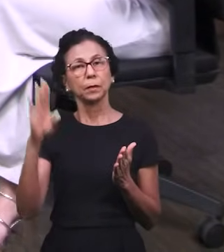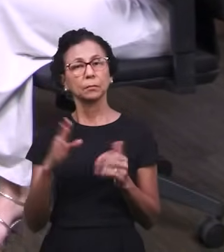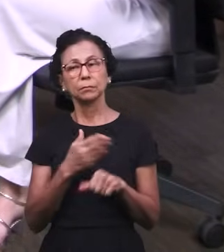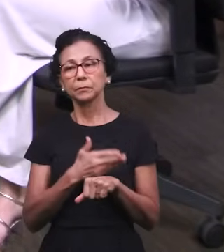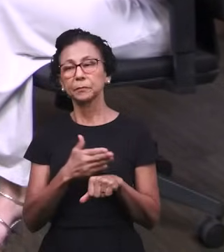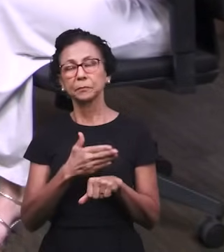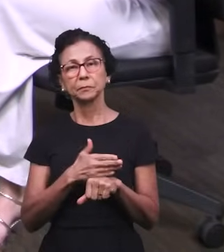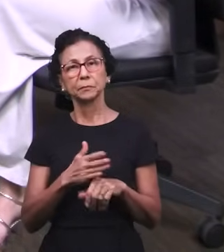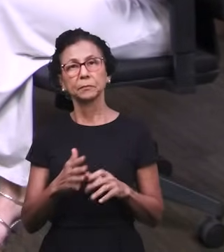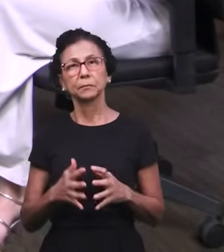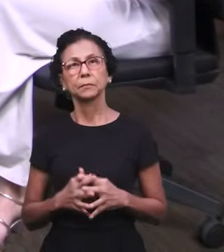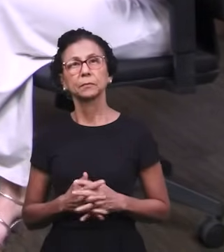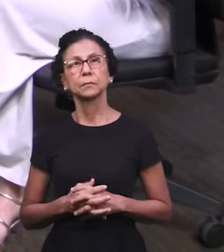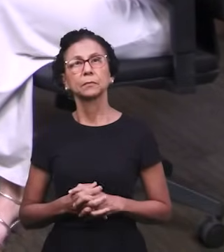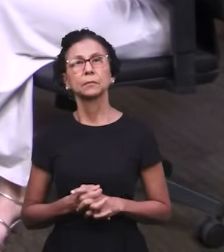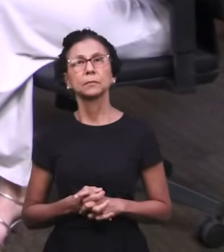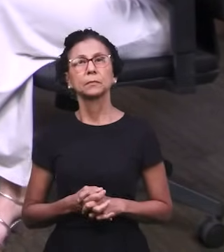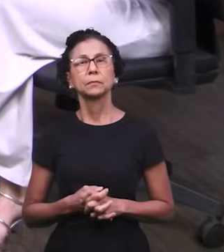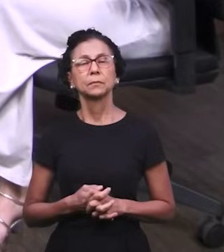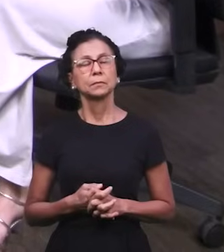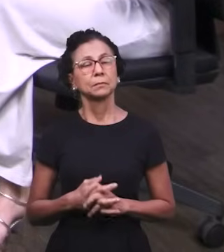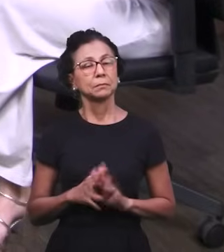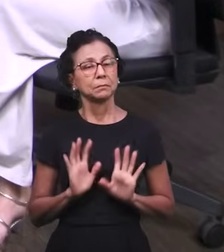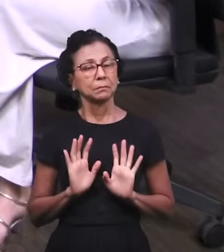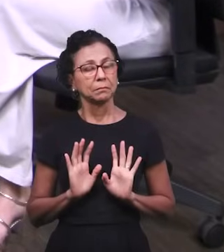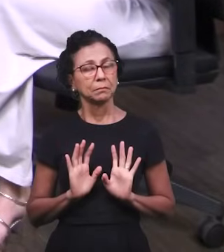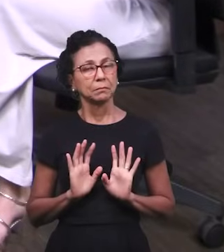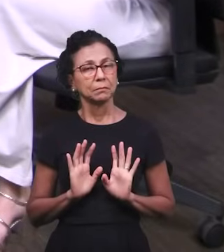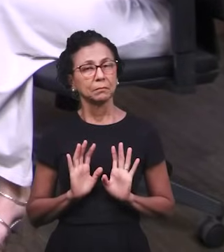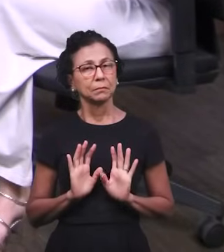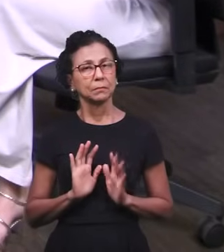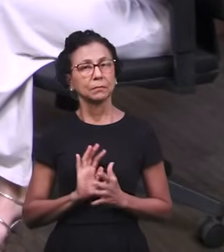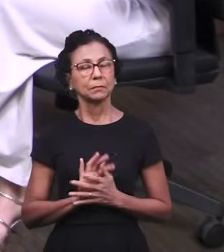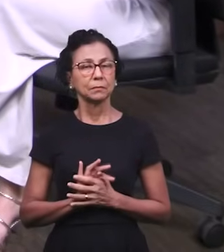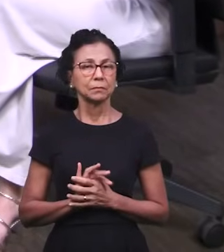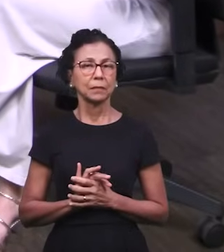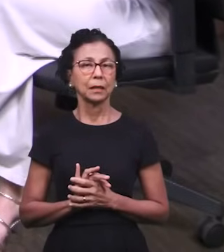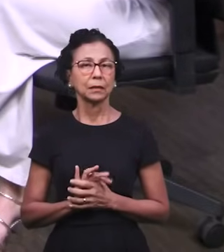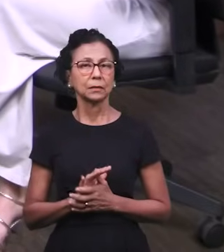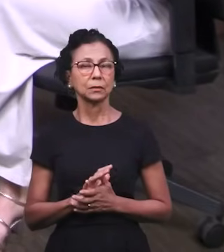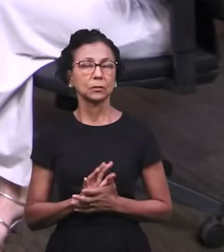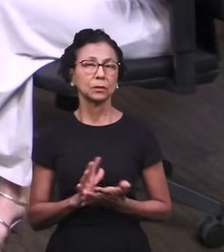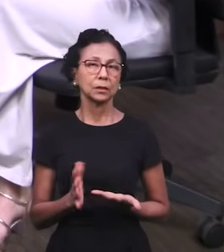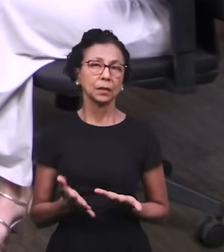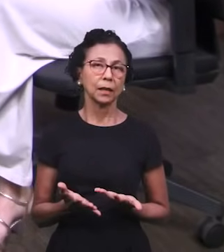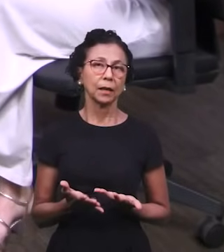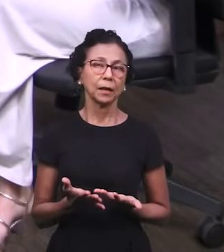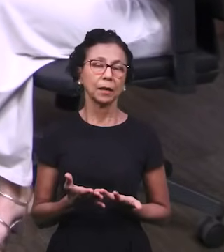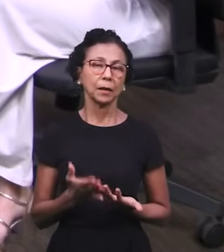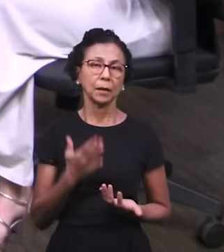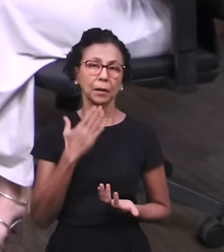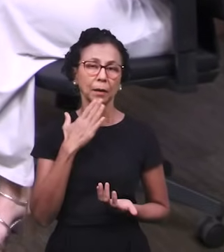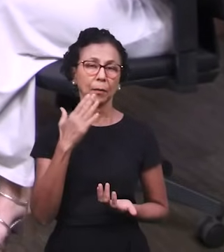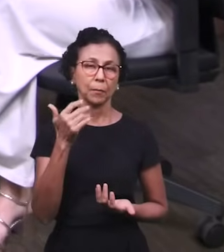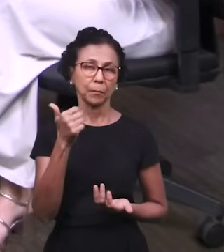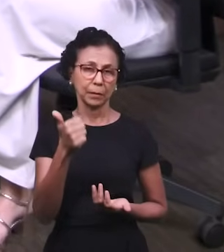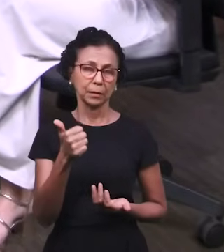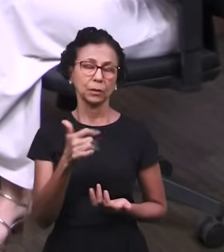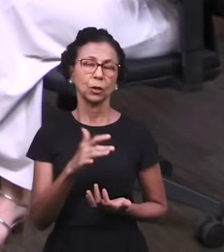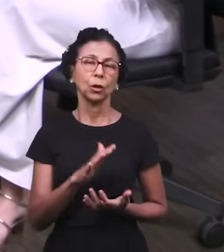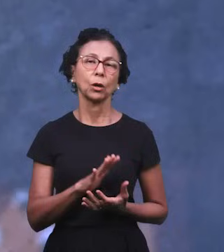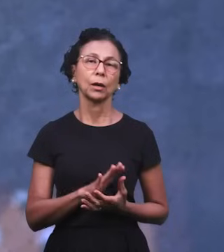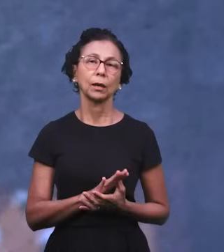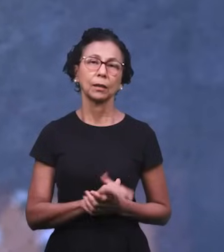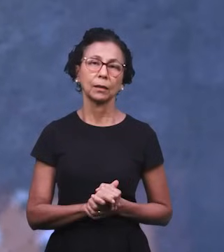correta, né, de se dissociar esses eventos de tudo aquilo que foi colocado em torno deles.